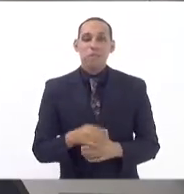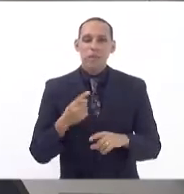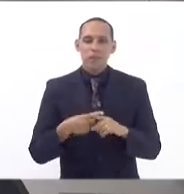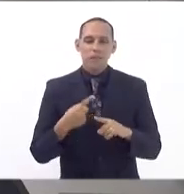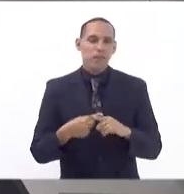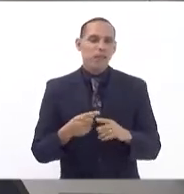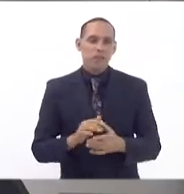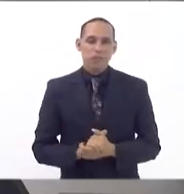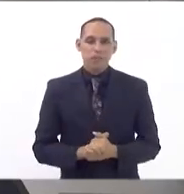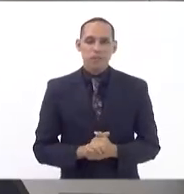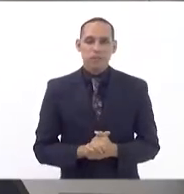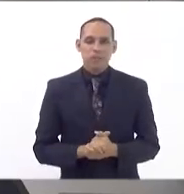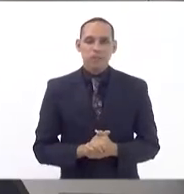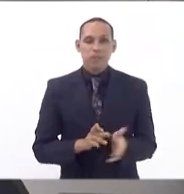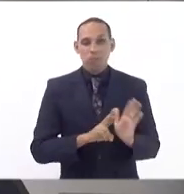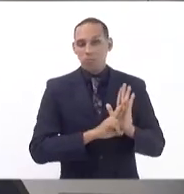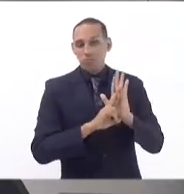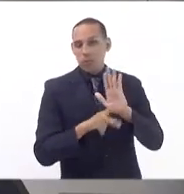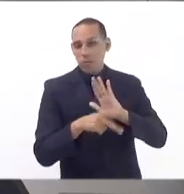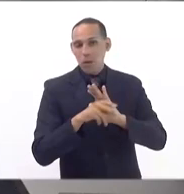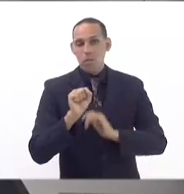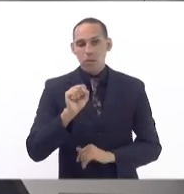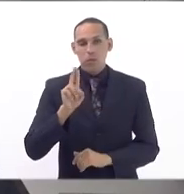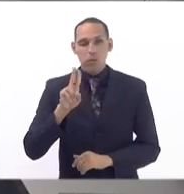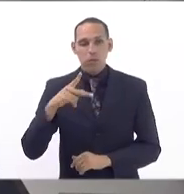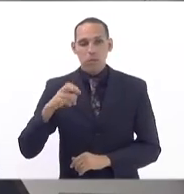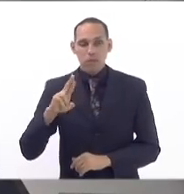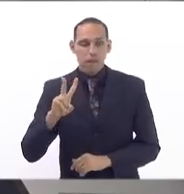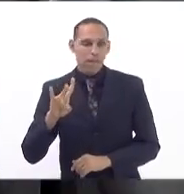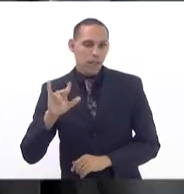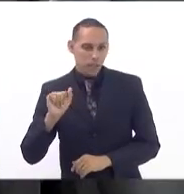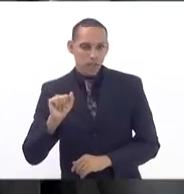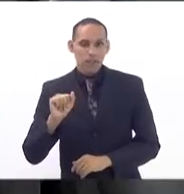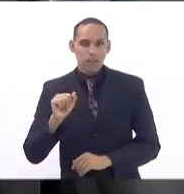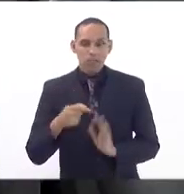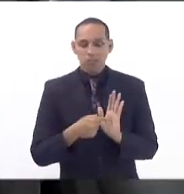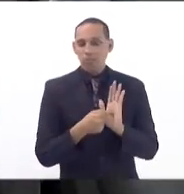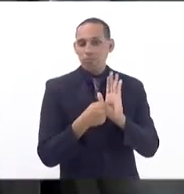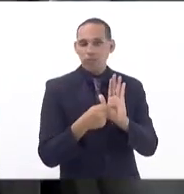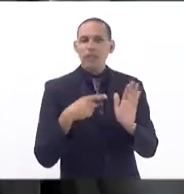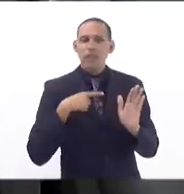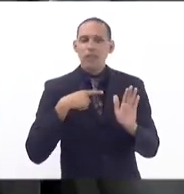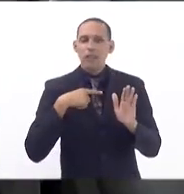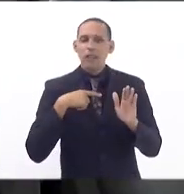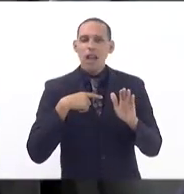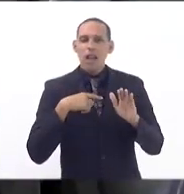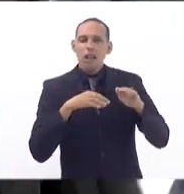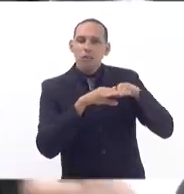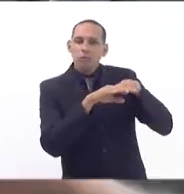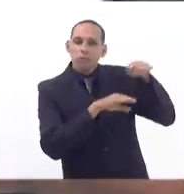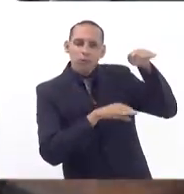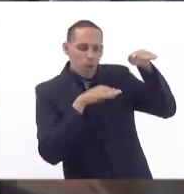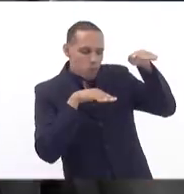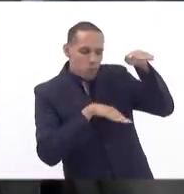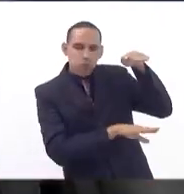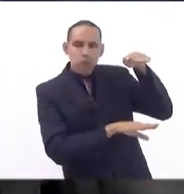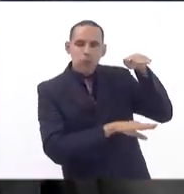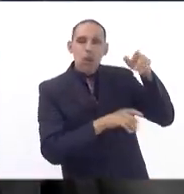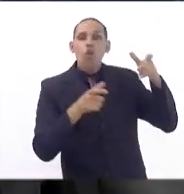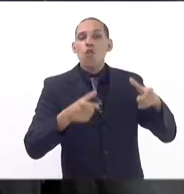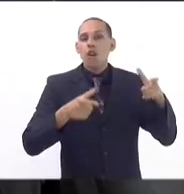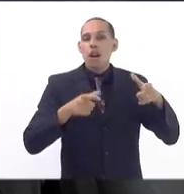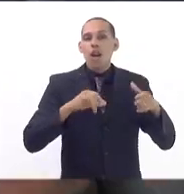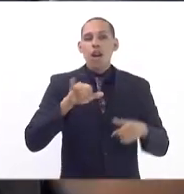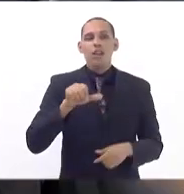porque eu o próprio representante da SuperVia ele apresentou tão fazer aterramento no ramal final de Japeri